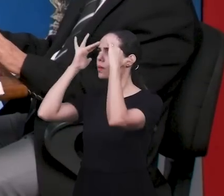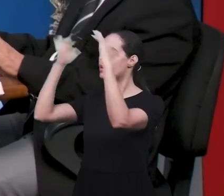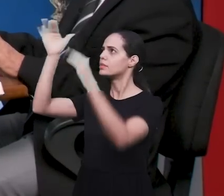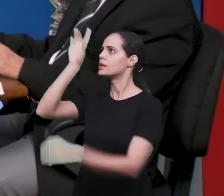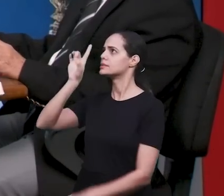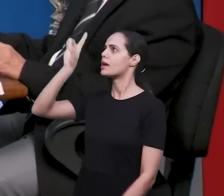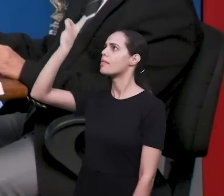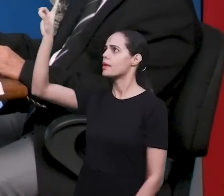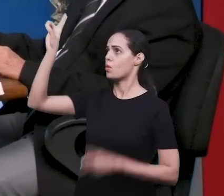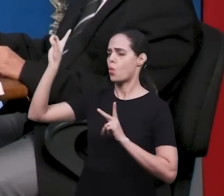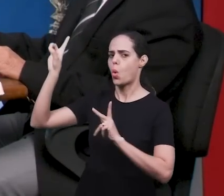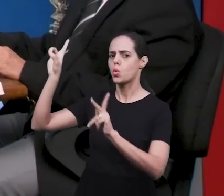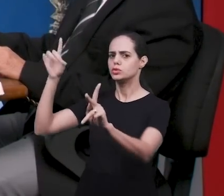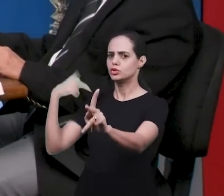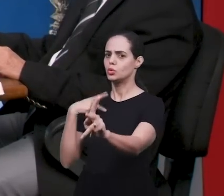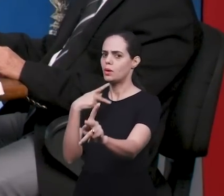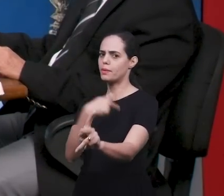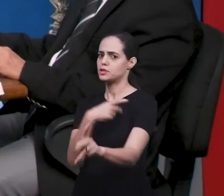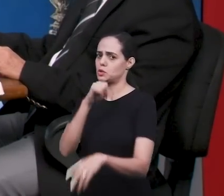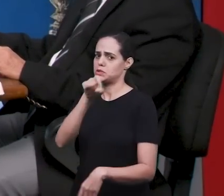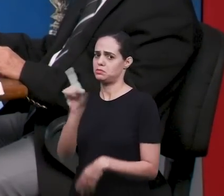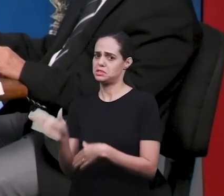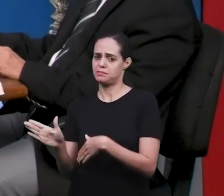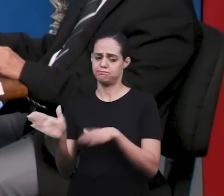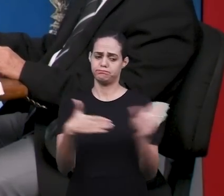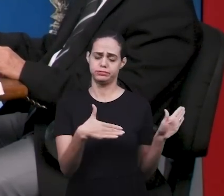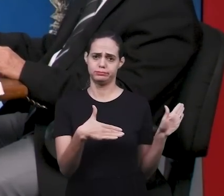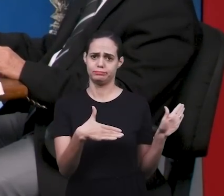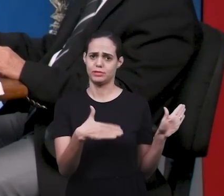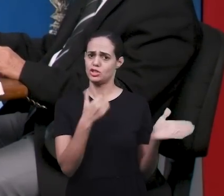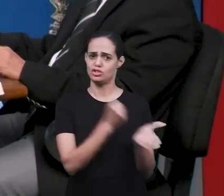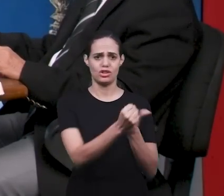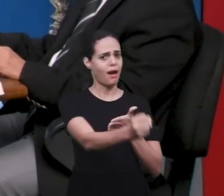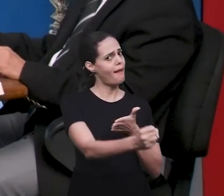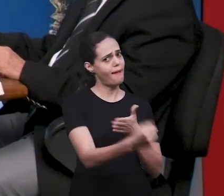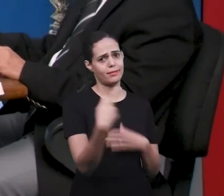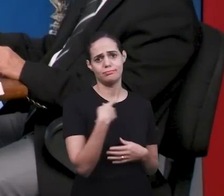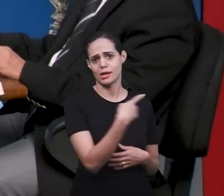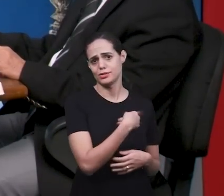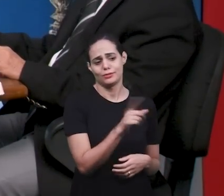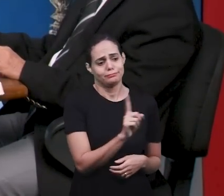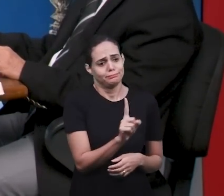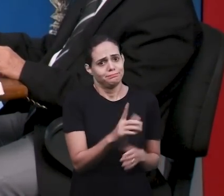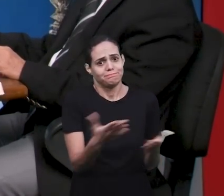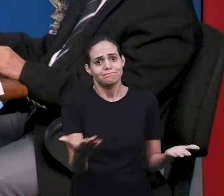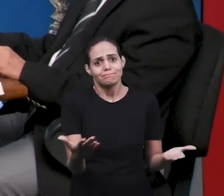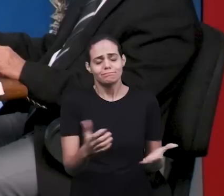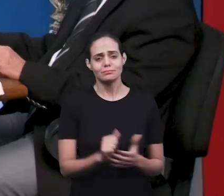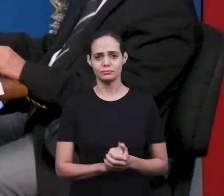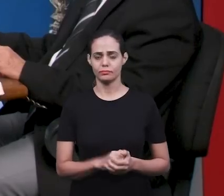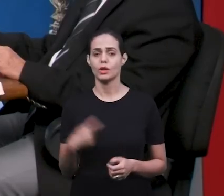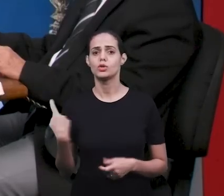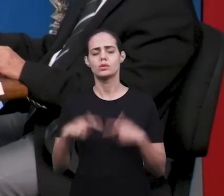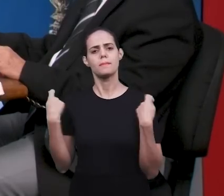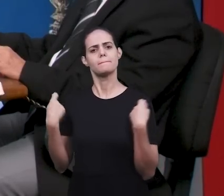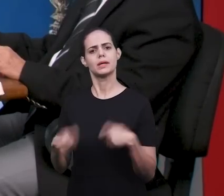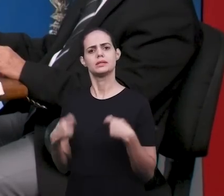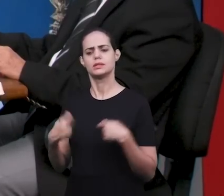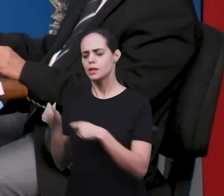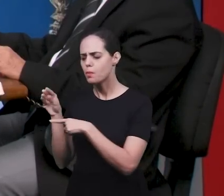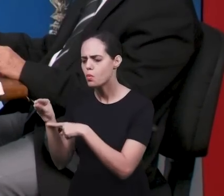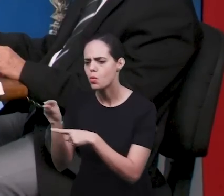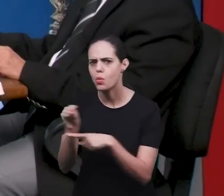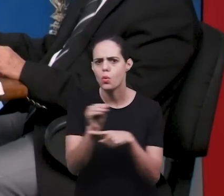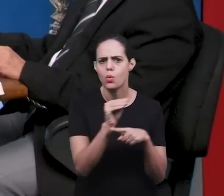dizer, estamos pastores, né? E sempre em mente de zelar por aquilo que não é teu. Nós somos mordomo de uma